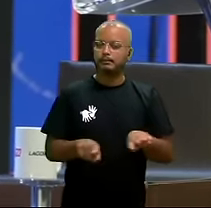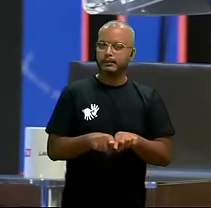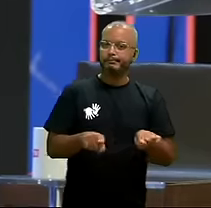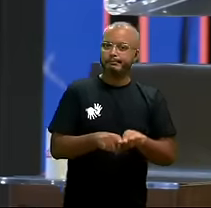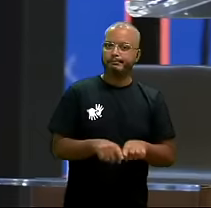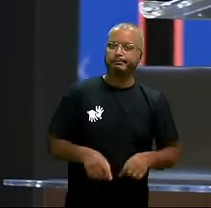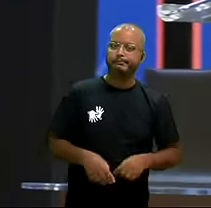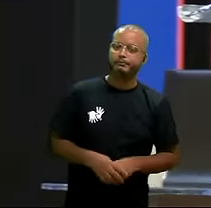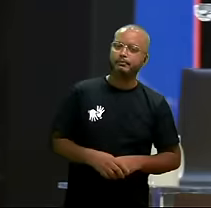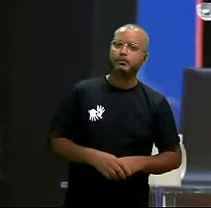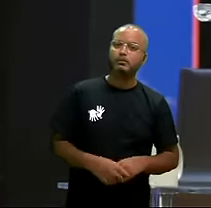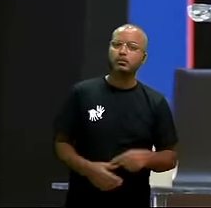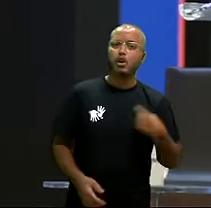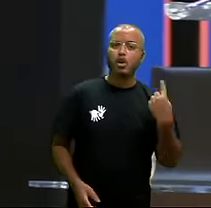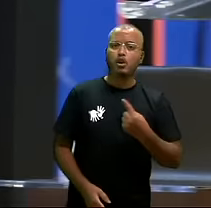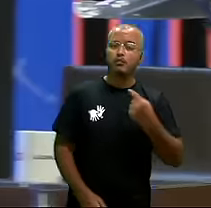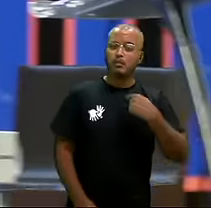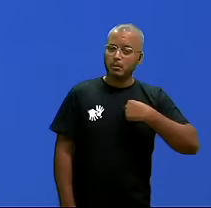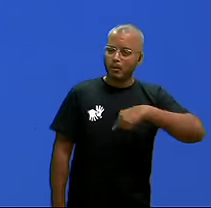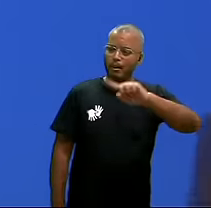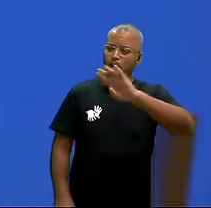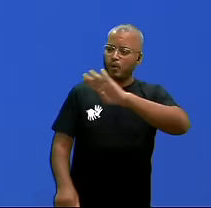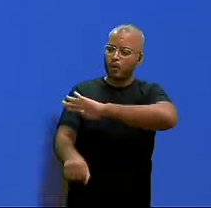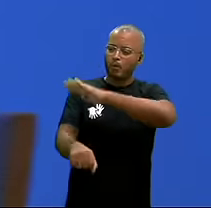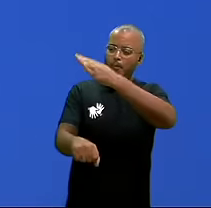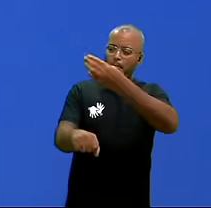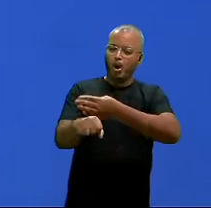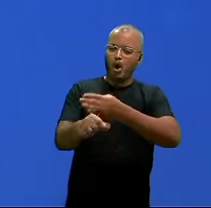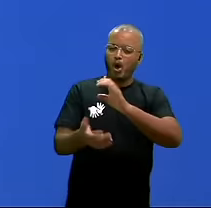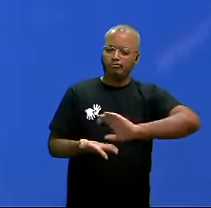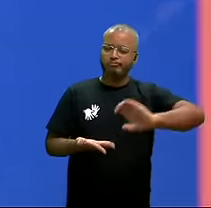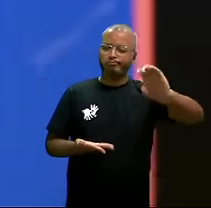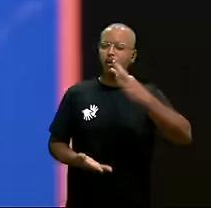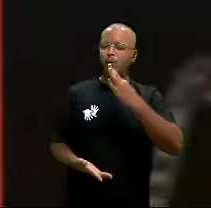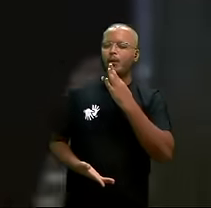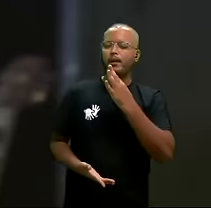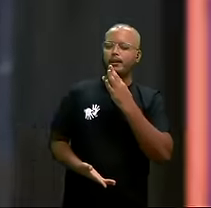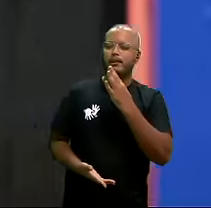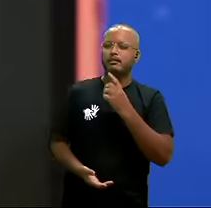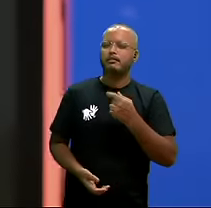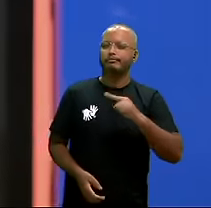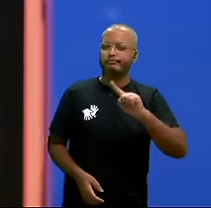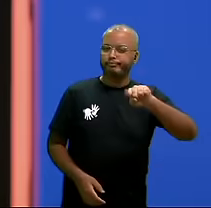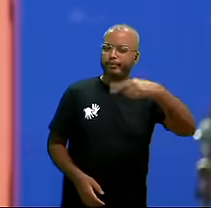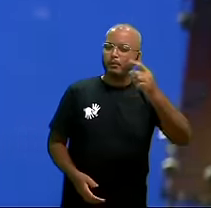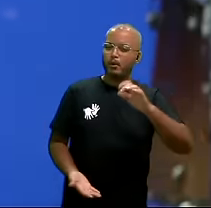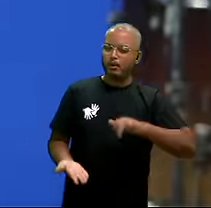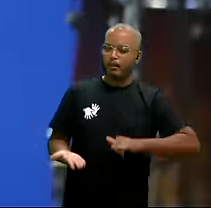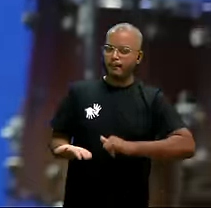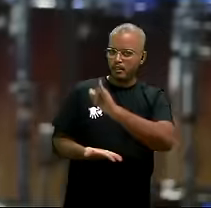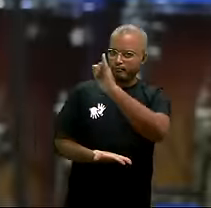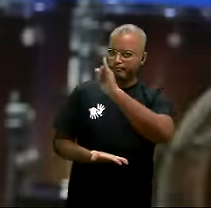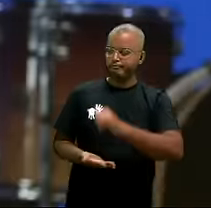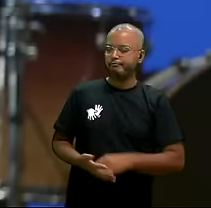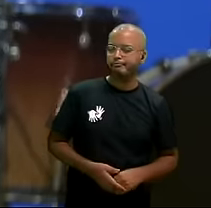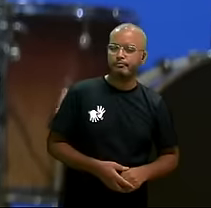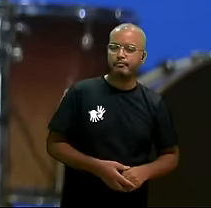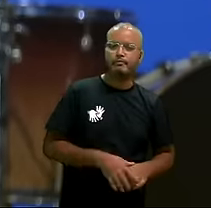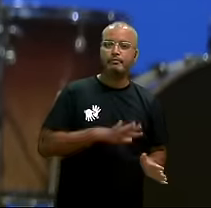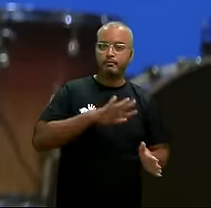gente vai lá no monte, onde Elias venceu os profetas de Baal. E aí a Bíblia diz que Elias está